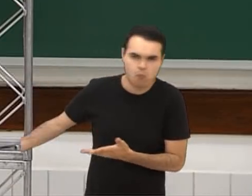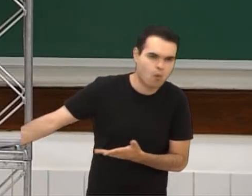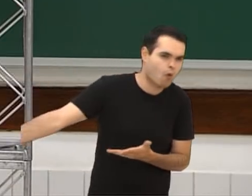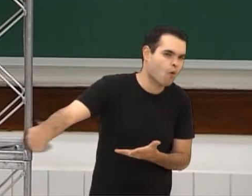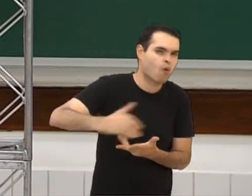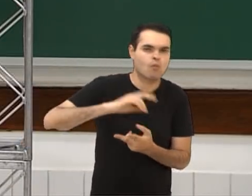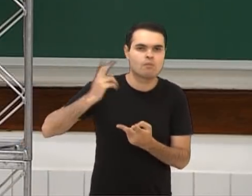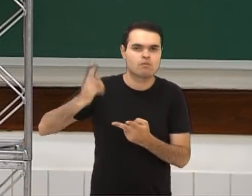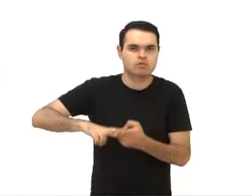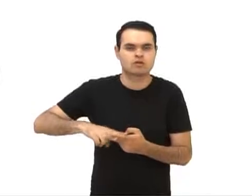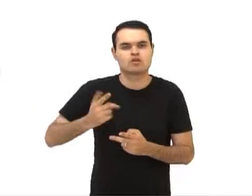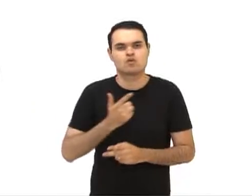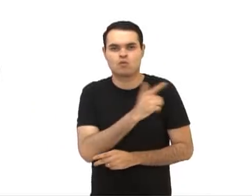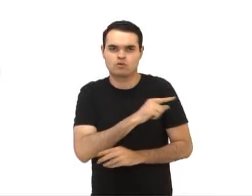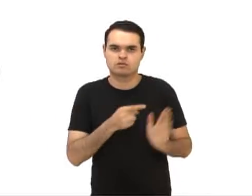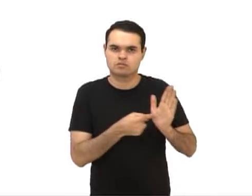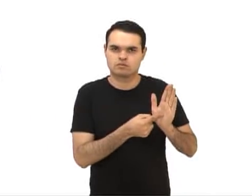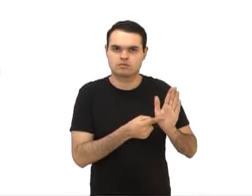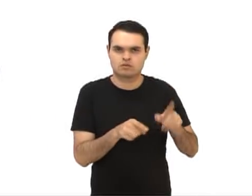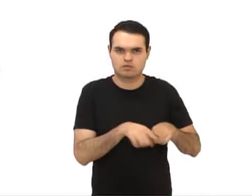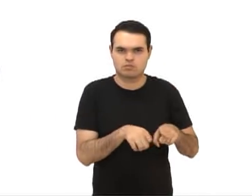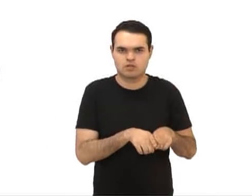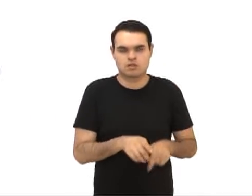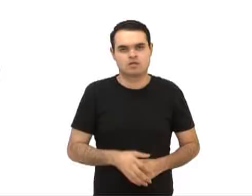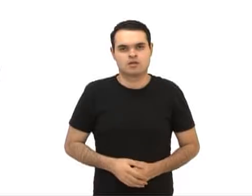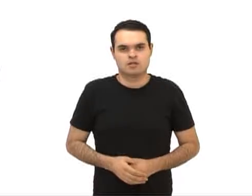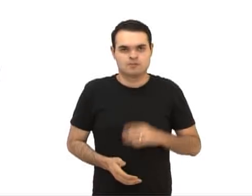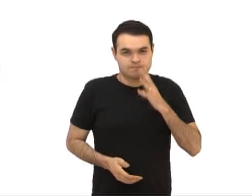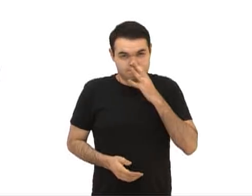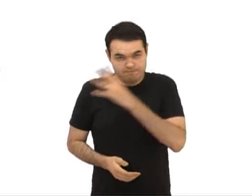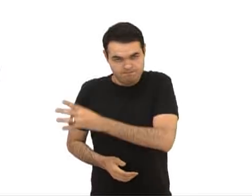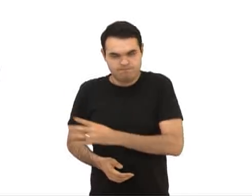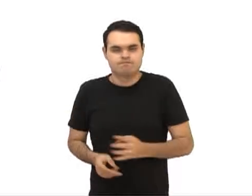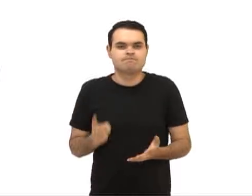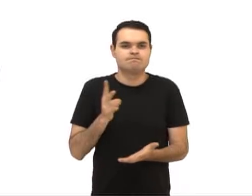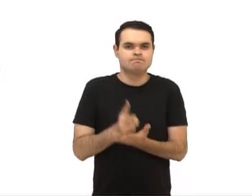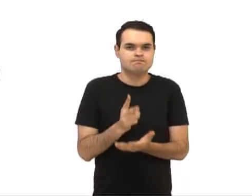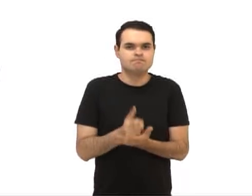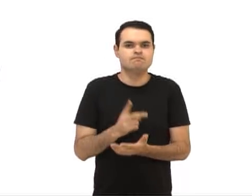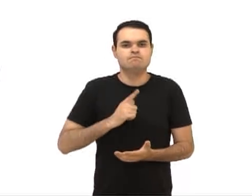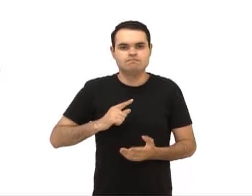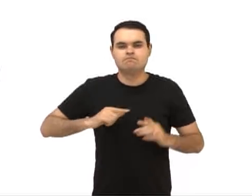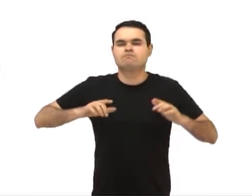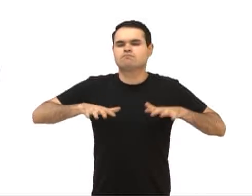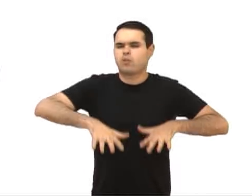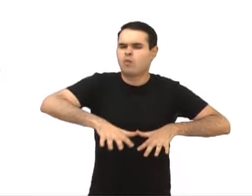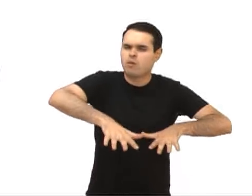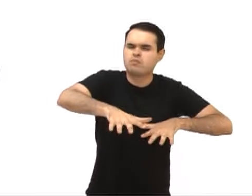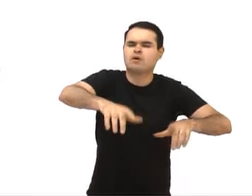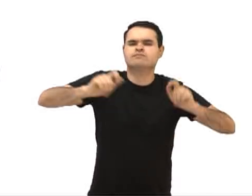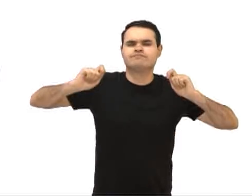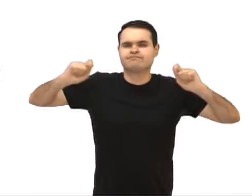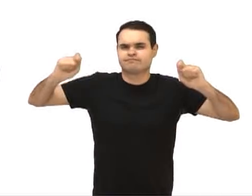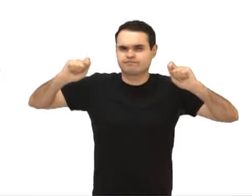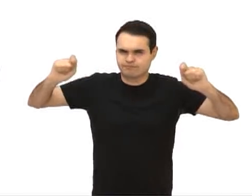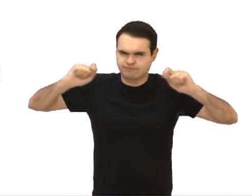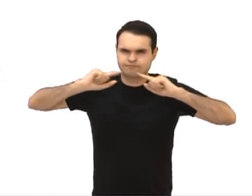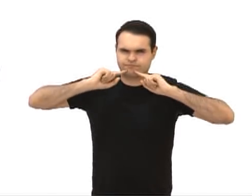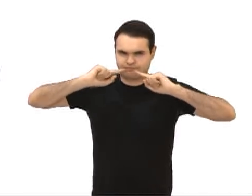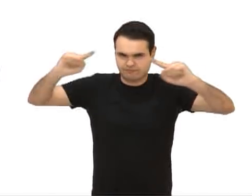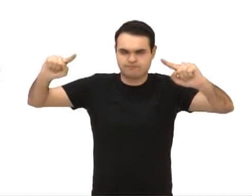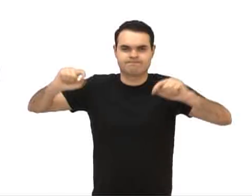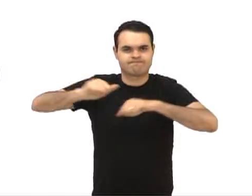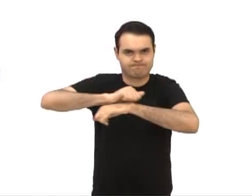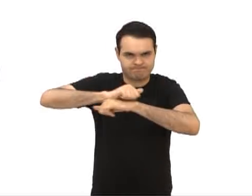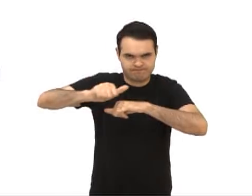foram indiciados. Mesmo assim, mesmo com protestos populares, mesmo com o início da Lava Jato,